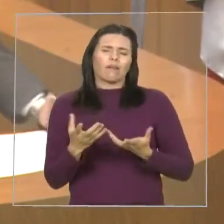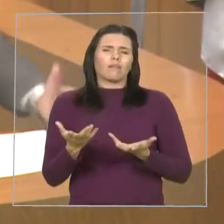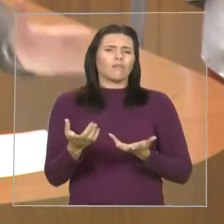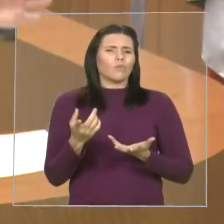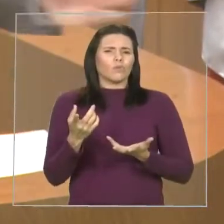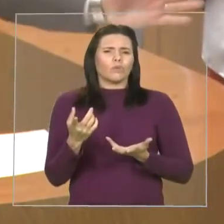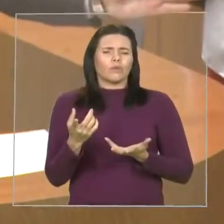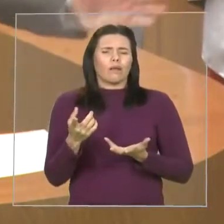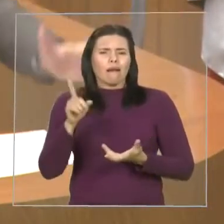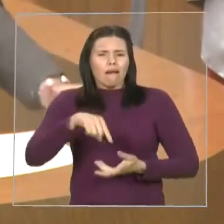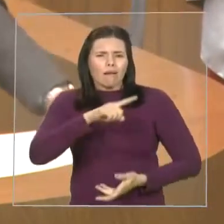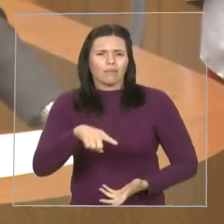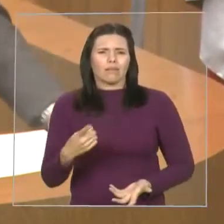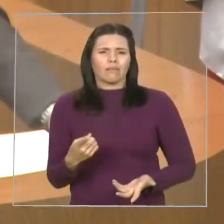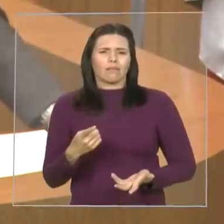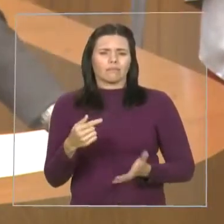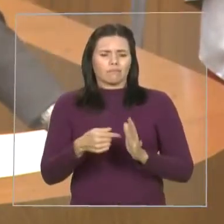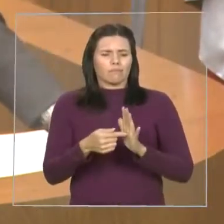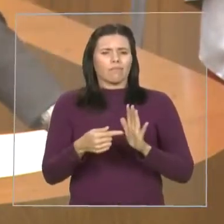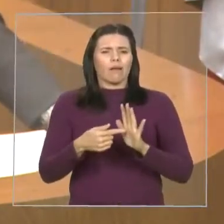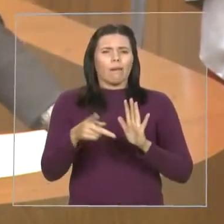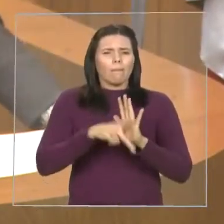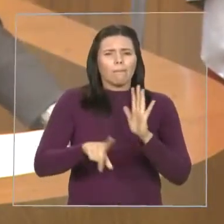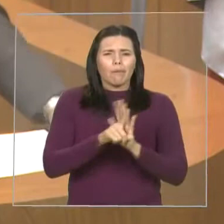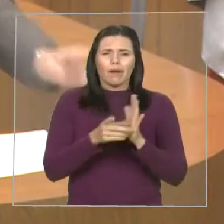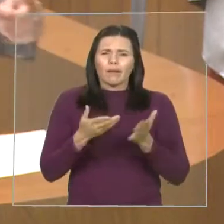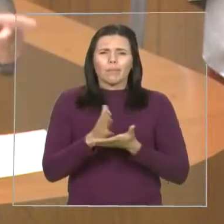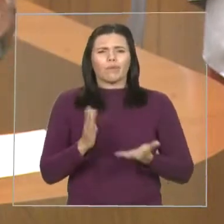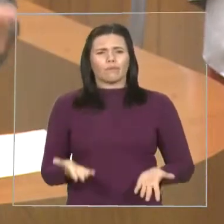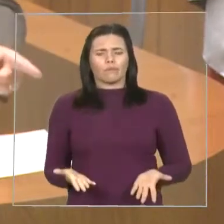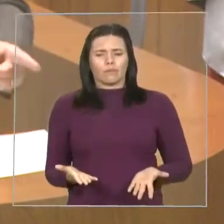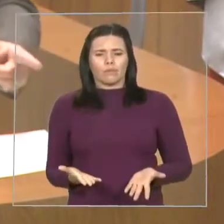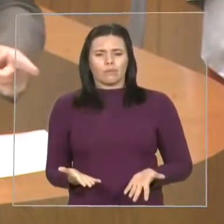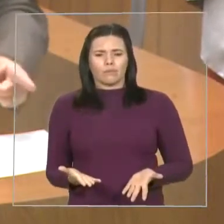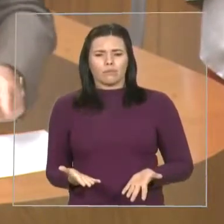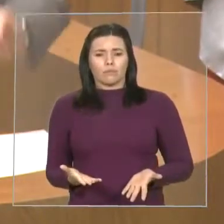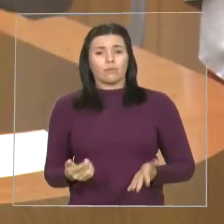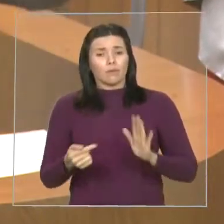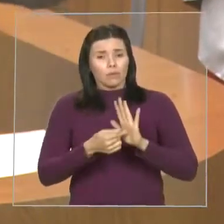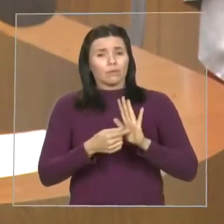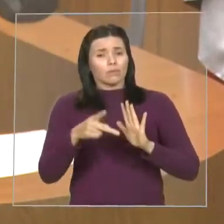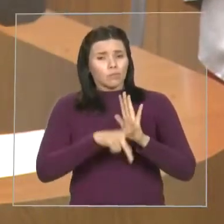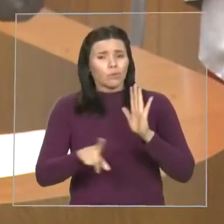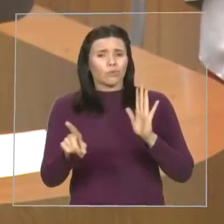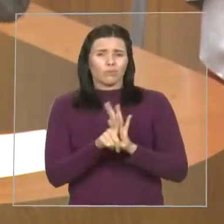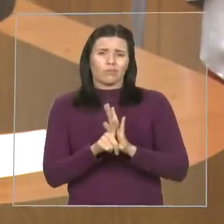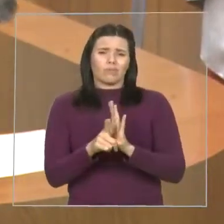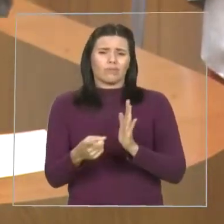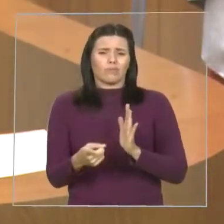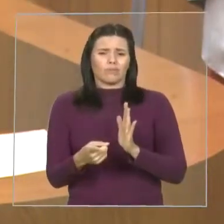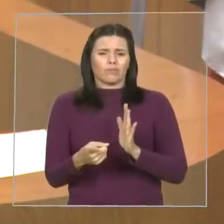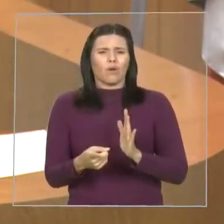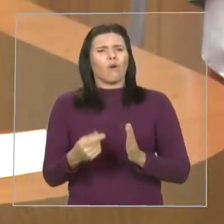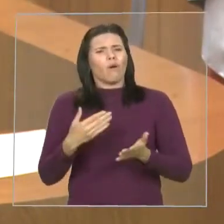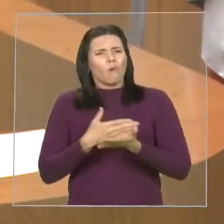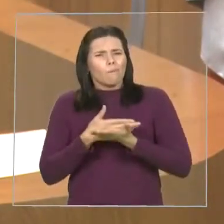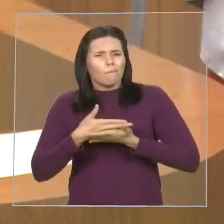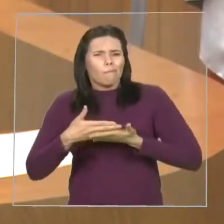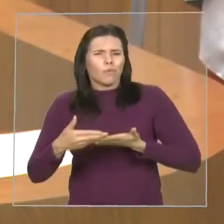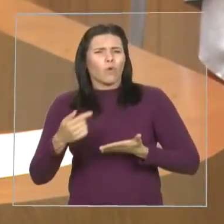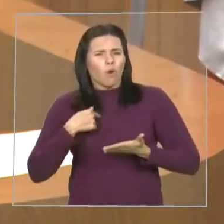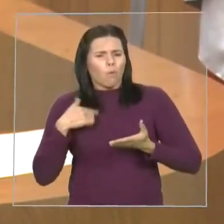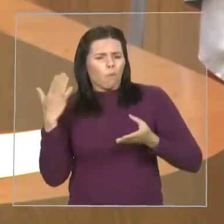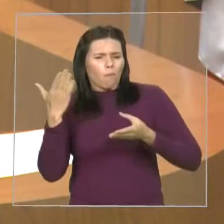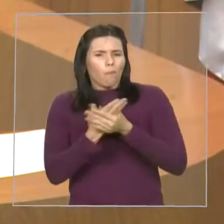essa decisão me parece que é uma orientação do governo. E esse projeto aqui está desde 2015. Em